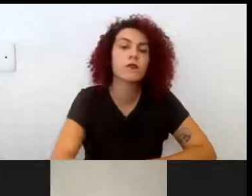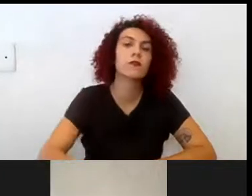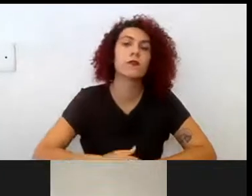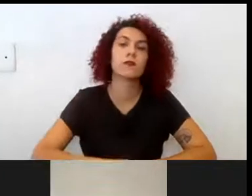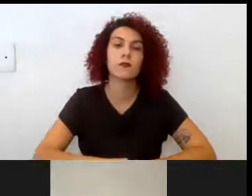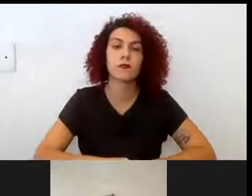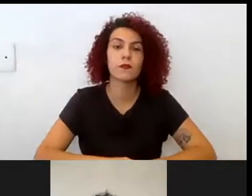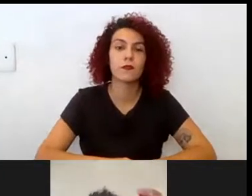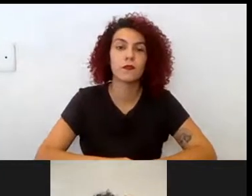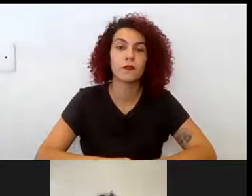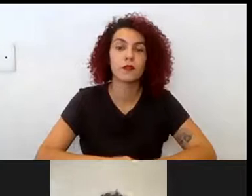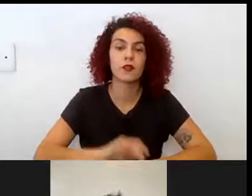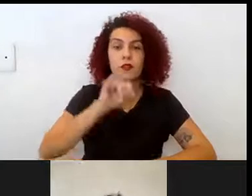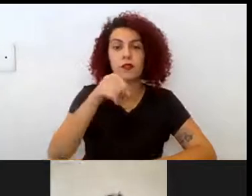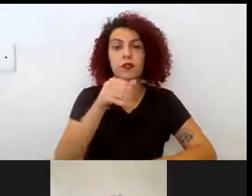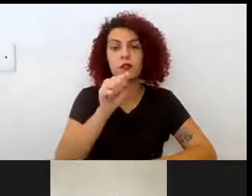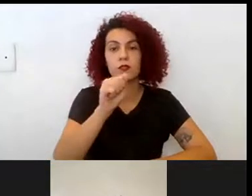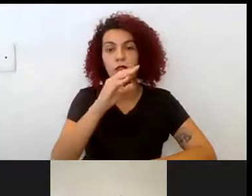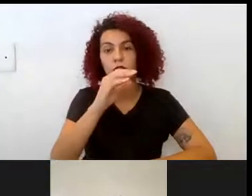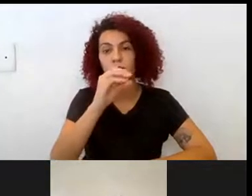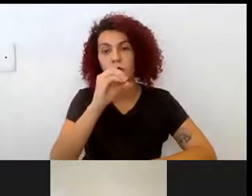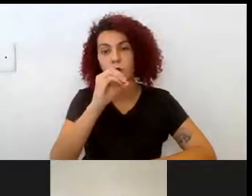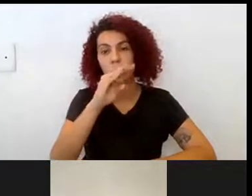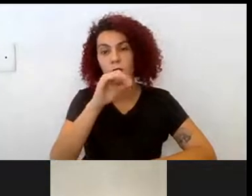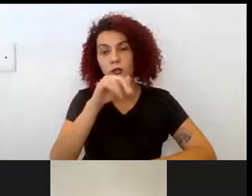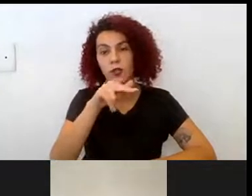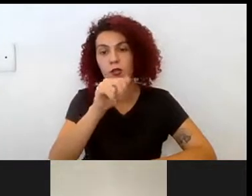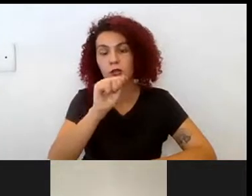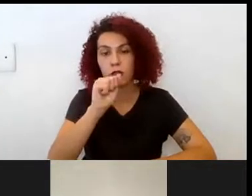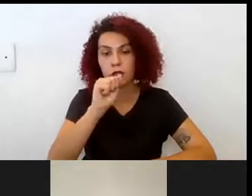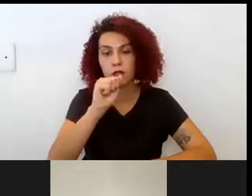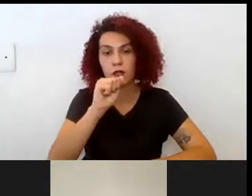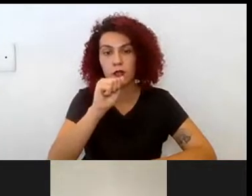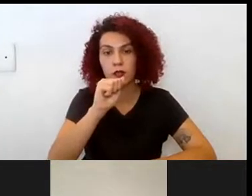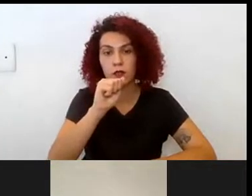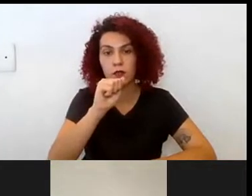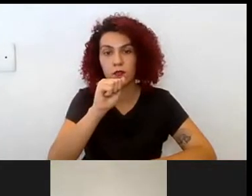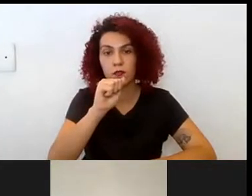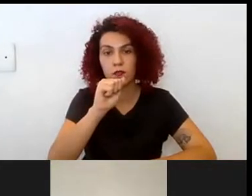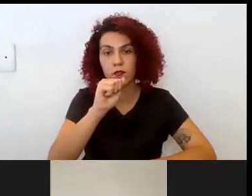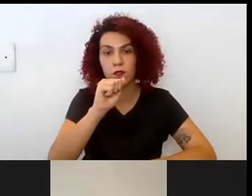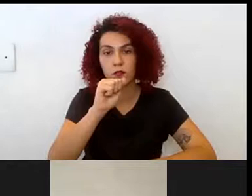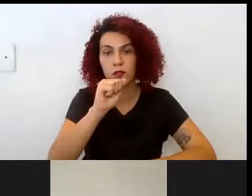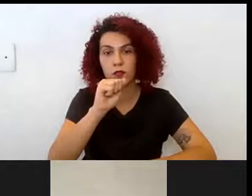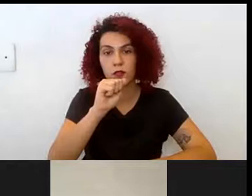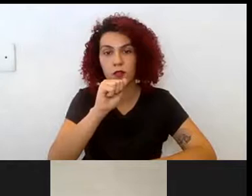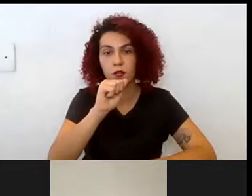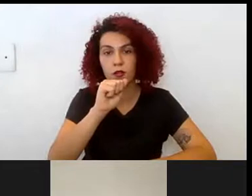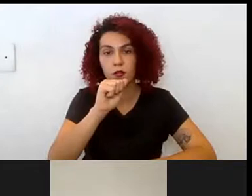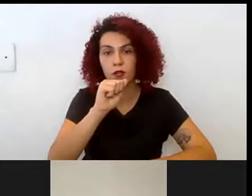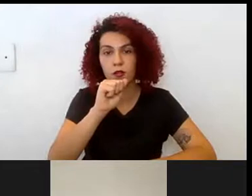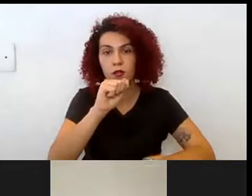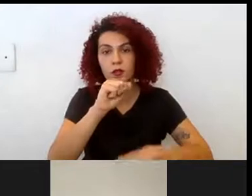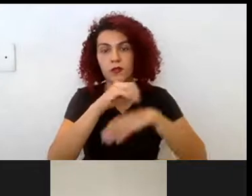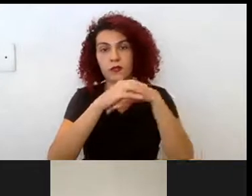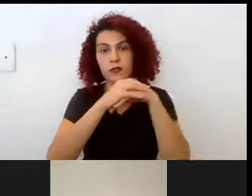você entender um processo de colonização como ele é ridículo aquele aí eu bela desculpa viu passar mais dois minutinhos